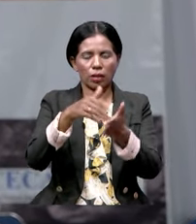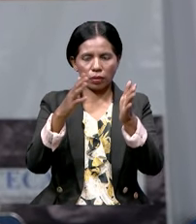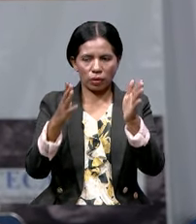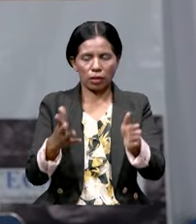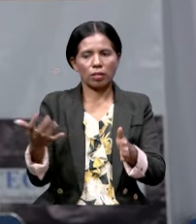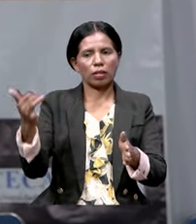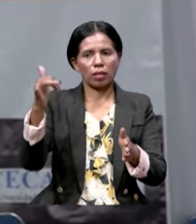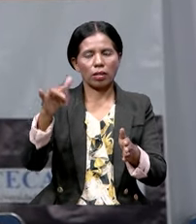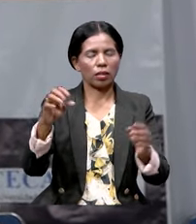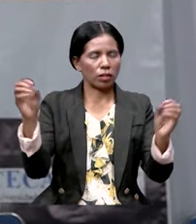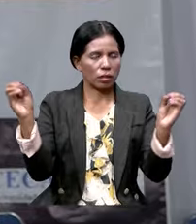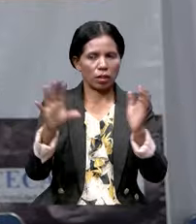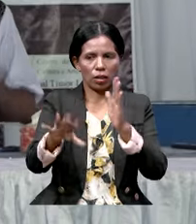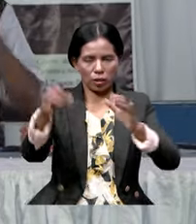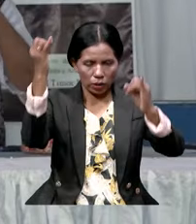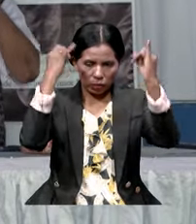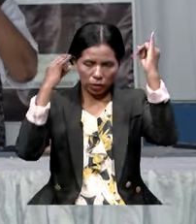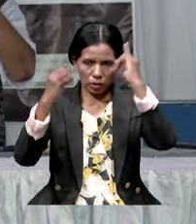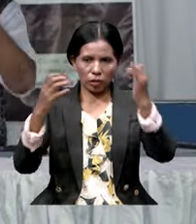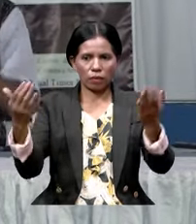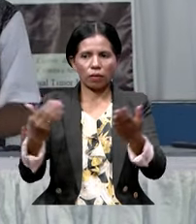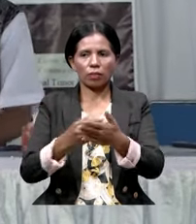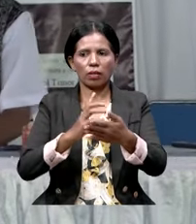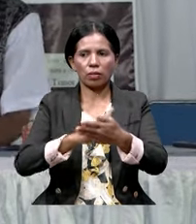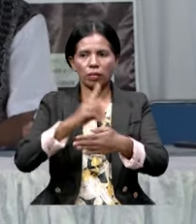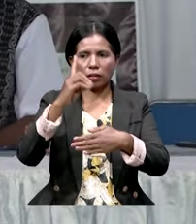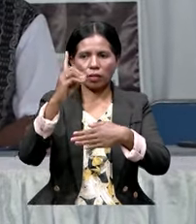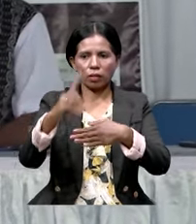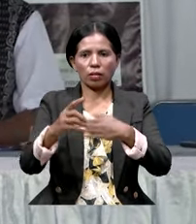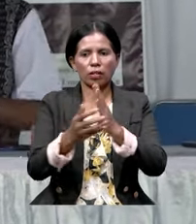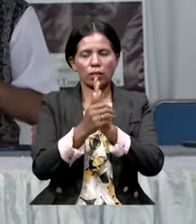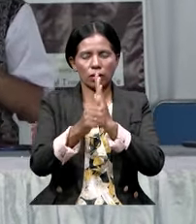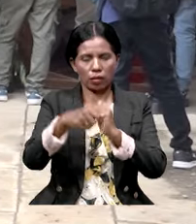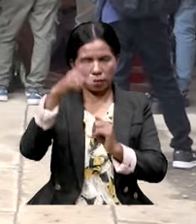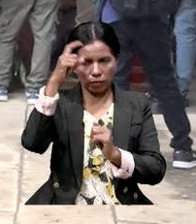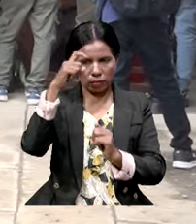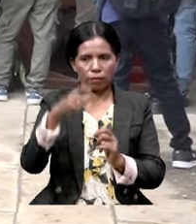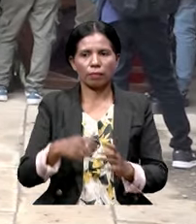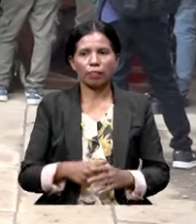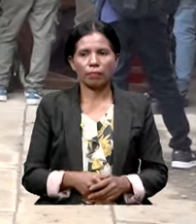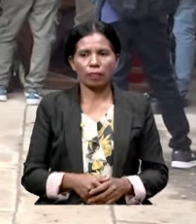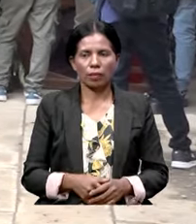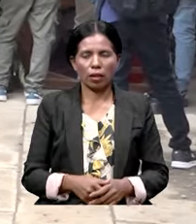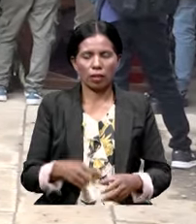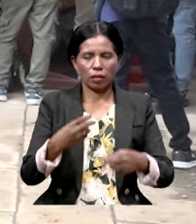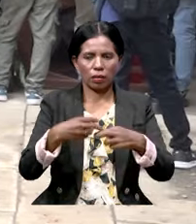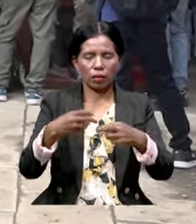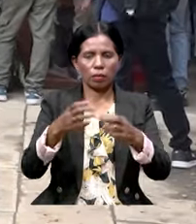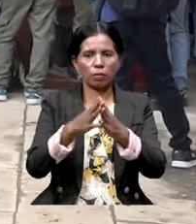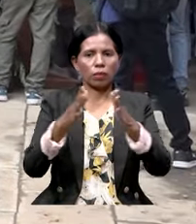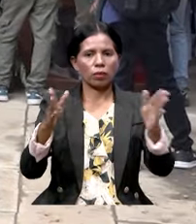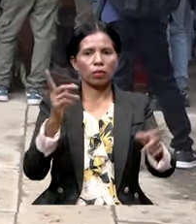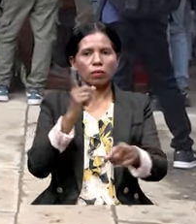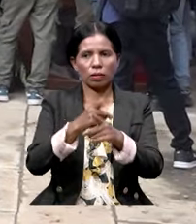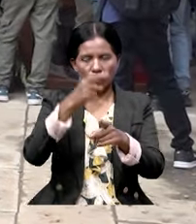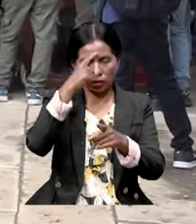Siramos, se la reta informação fom a tu desenvolve capacidade intelectual. waktu makas tetes tambah dokumen